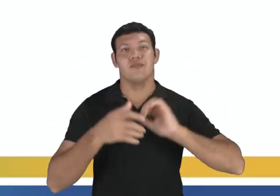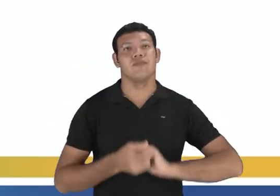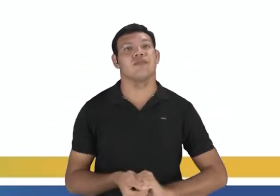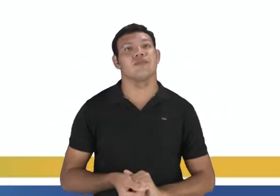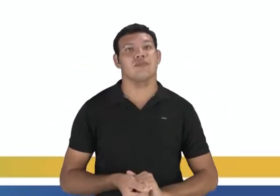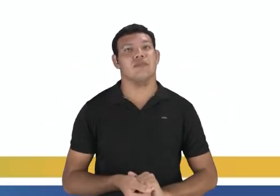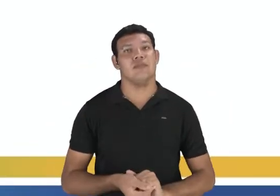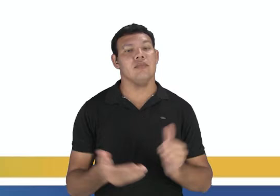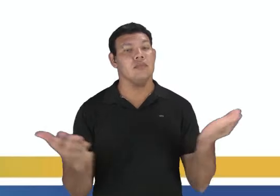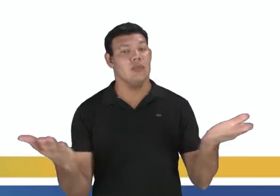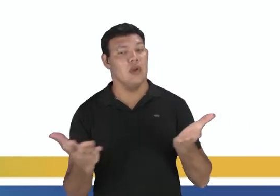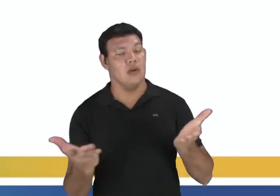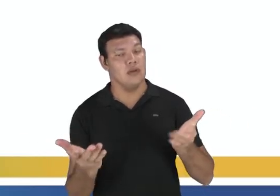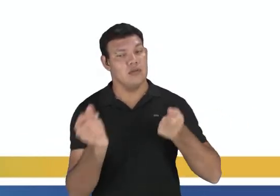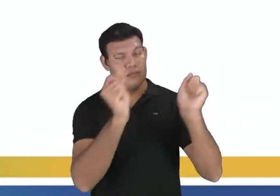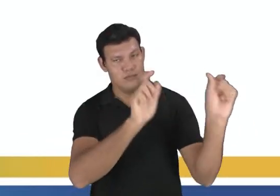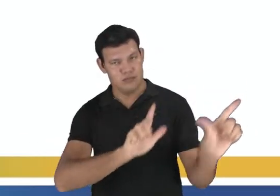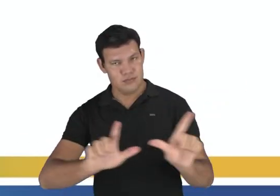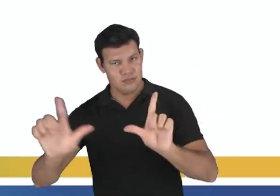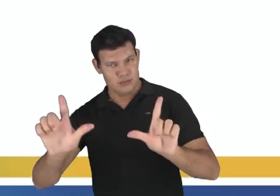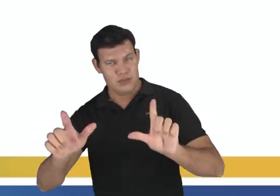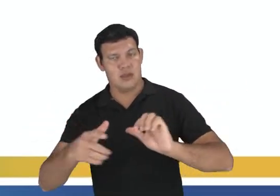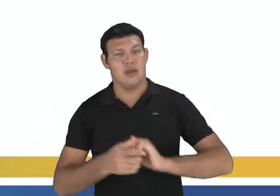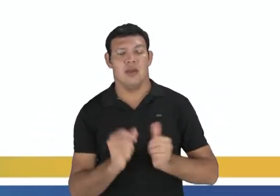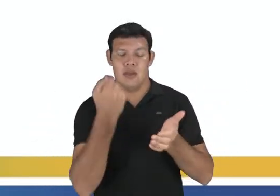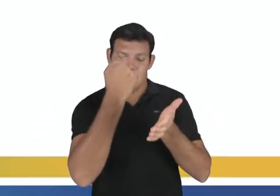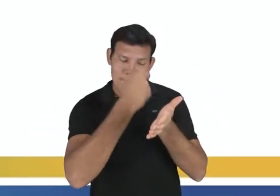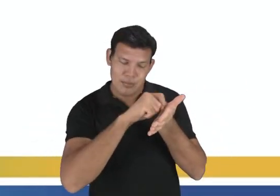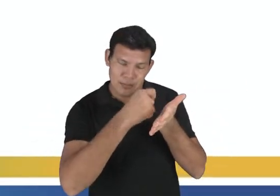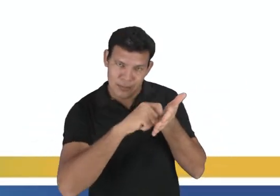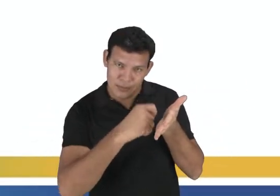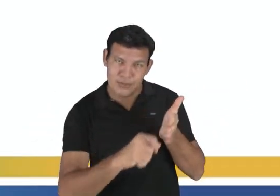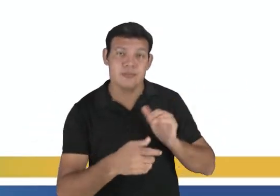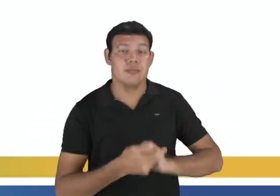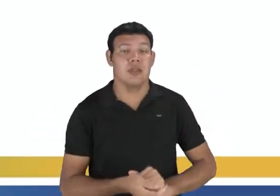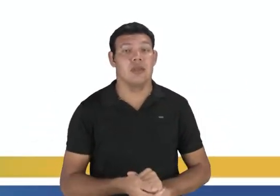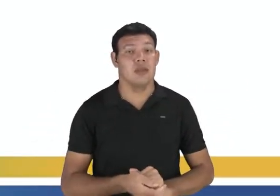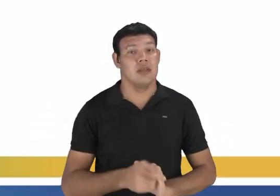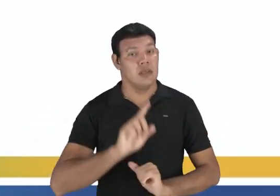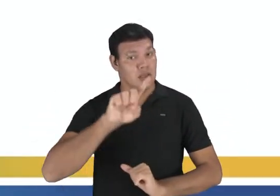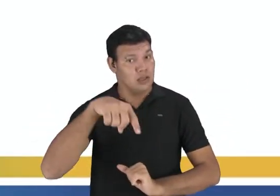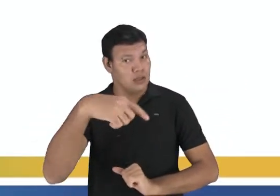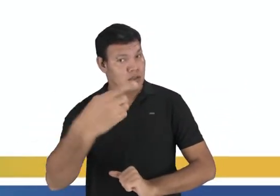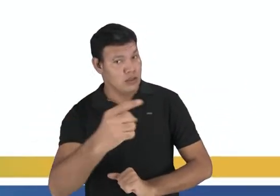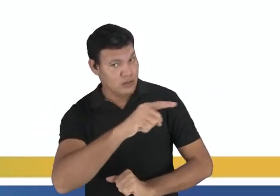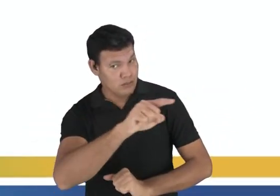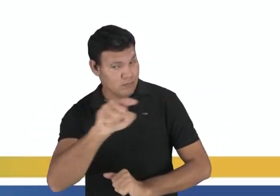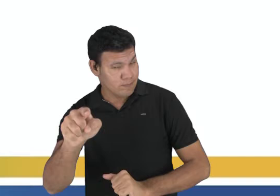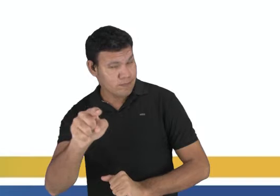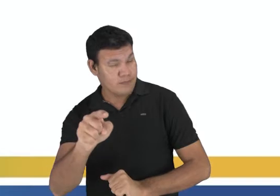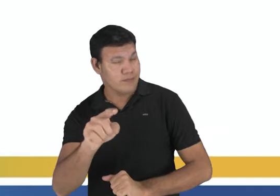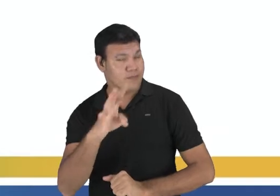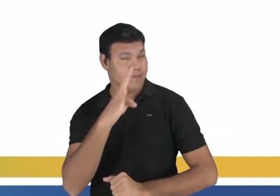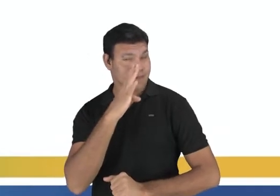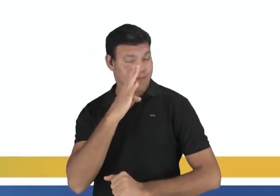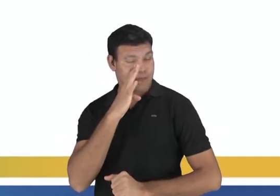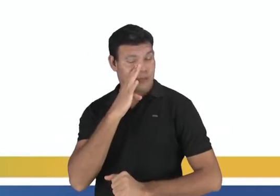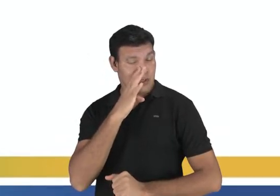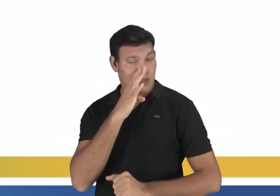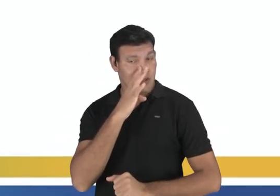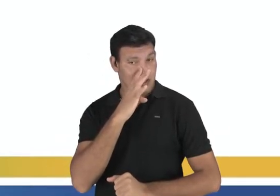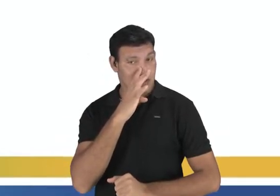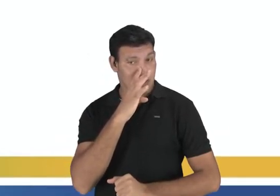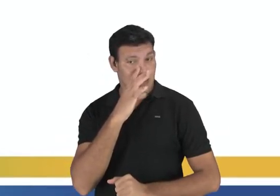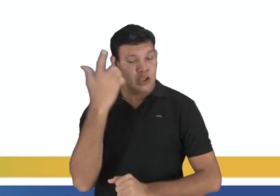vamos ao nosso material, acompanhe ele, registre, para que você possa ver ela mais